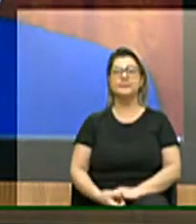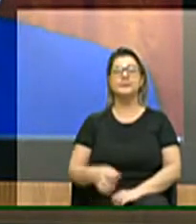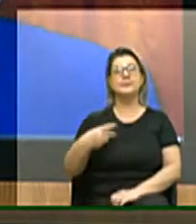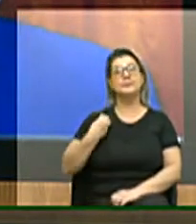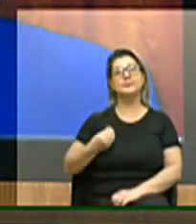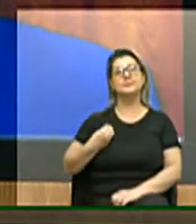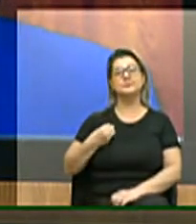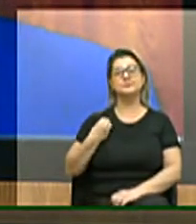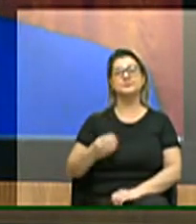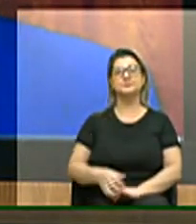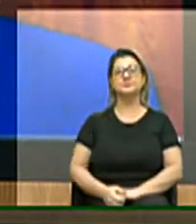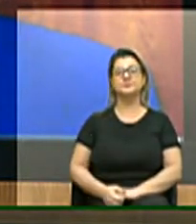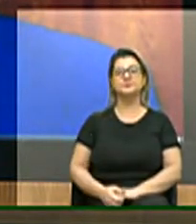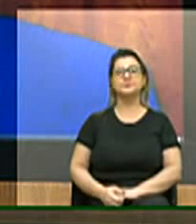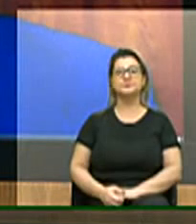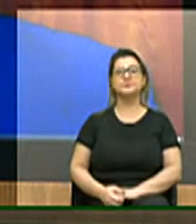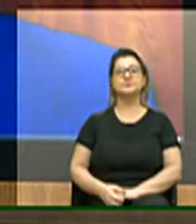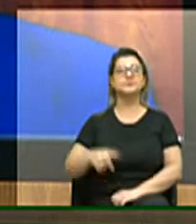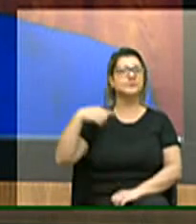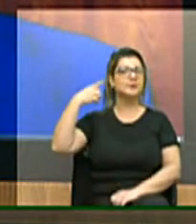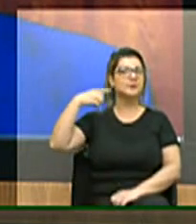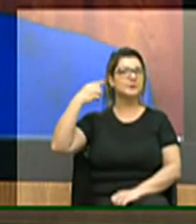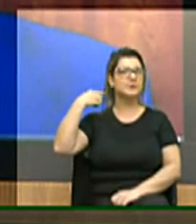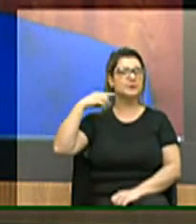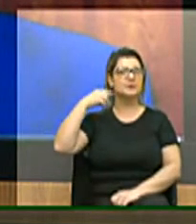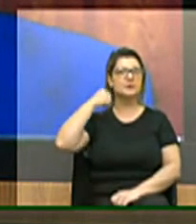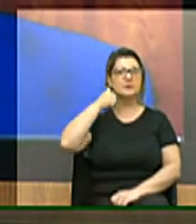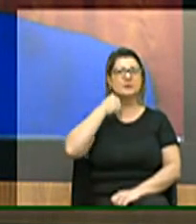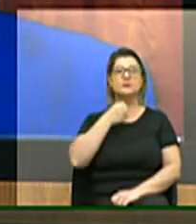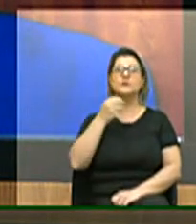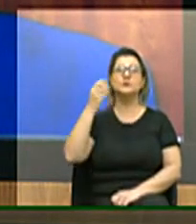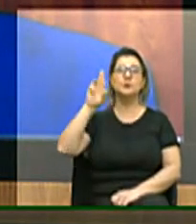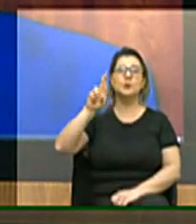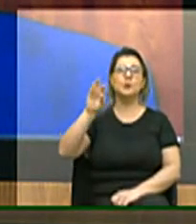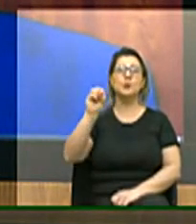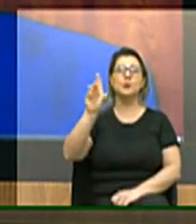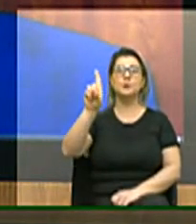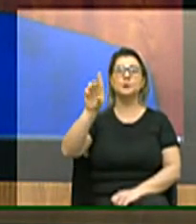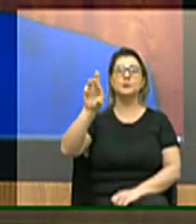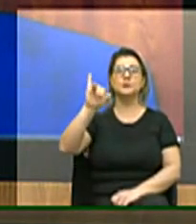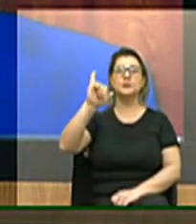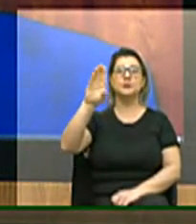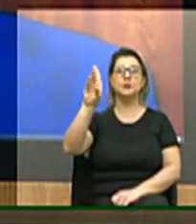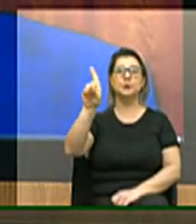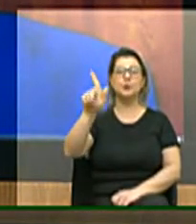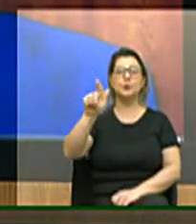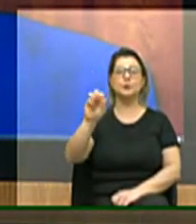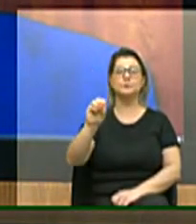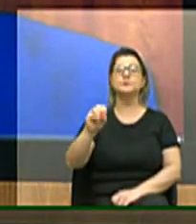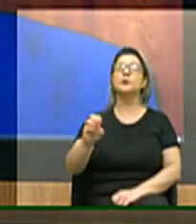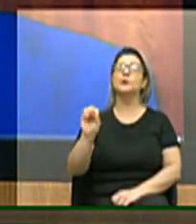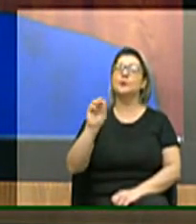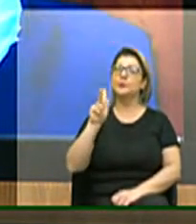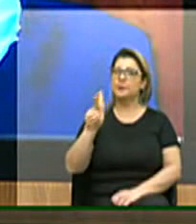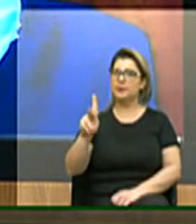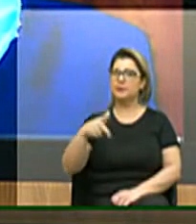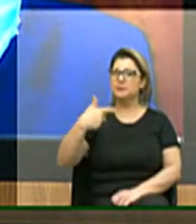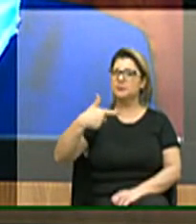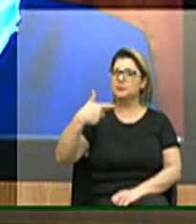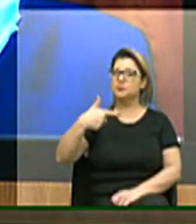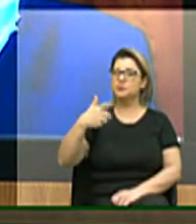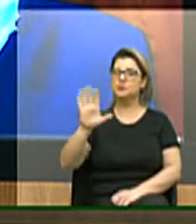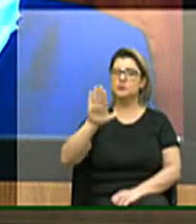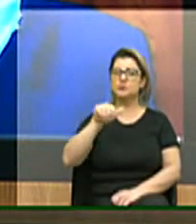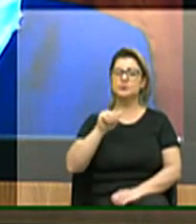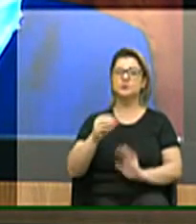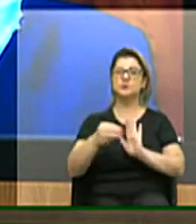Presente. Ok. Deputado Rodrigo Maroni. Presente, Hernani. Ok. Vamos à segunda chamada. Deputado Edgar Preto.